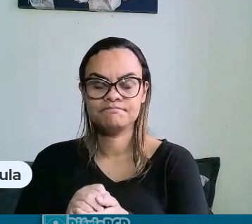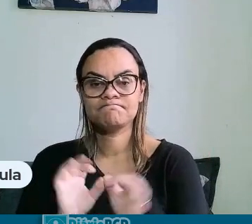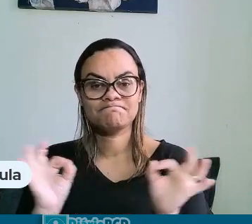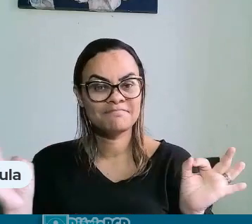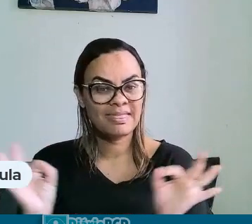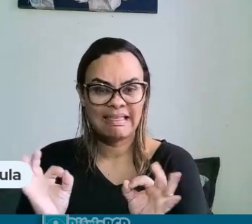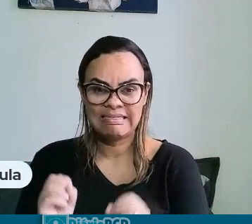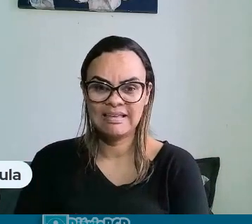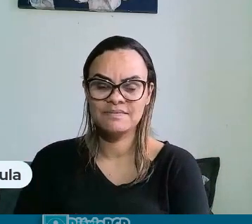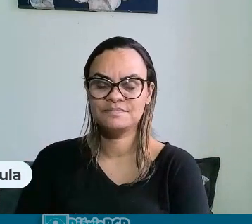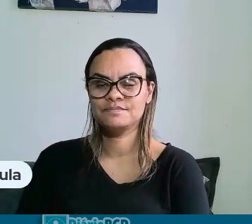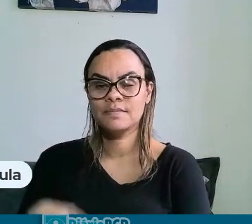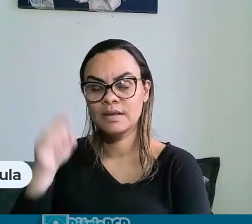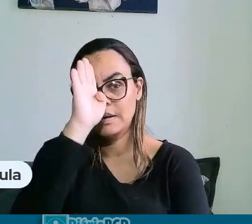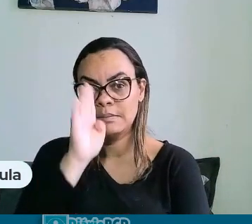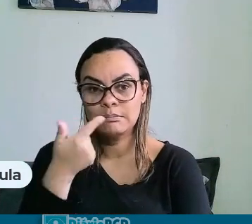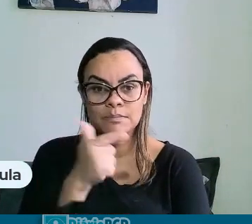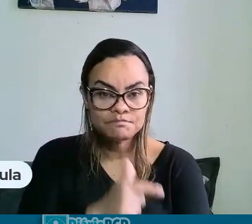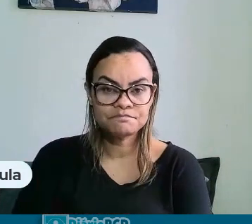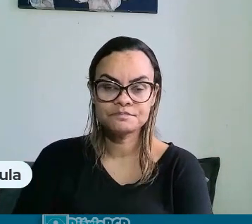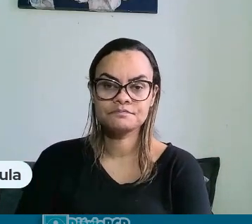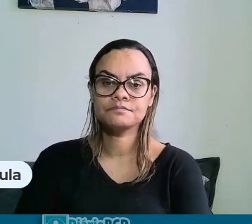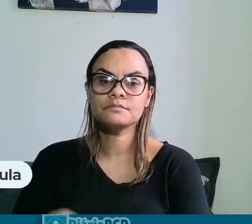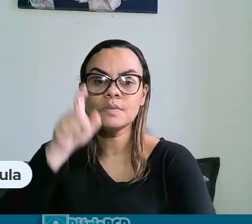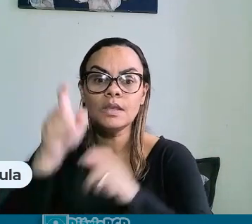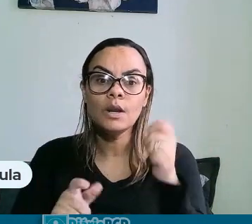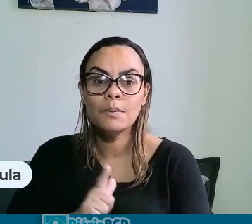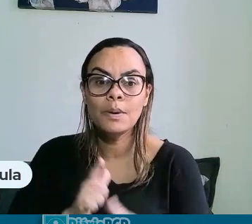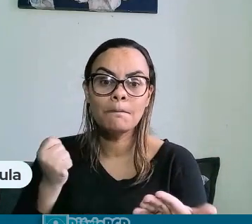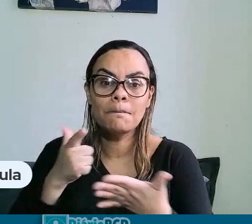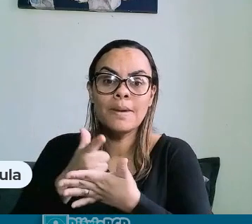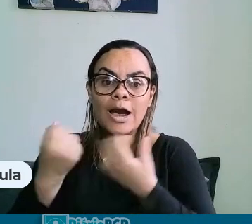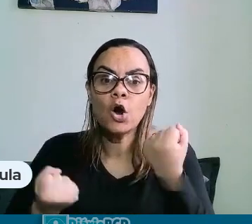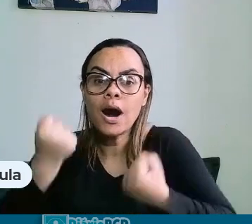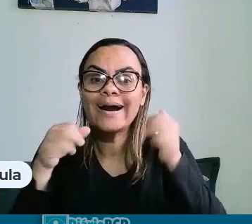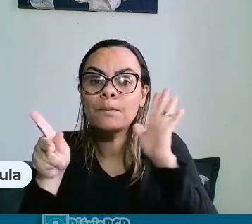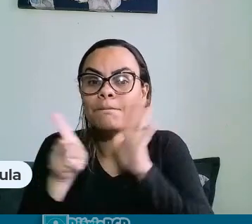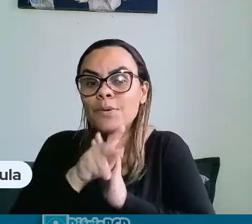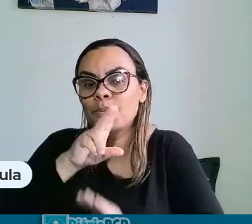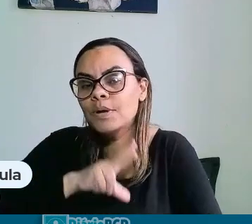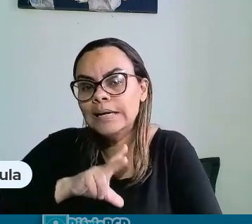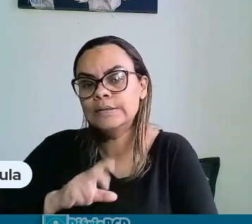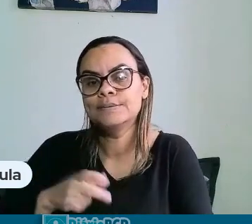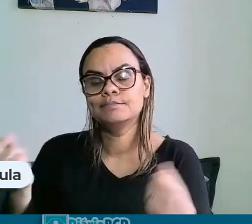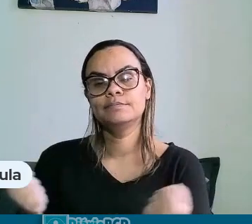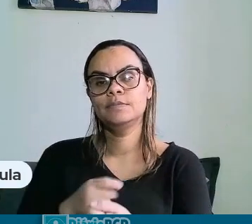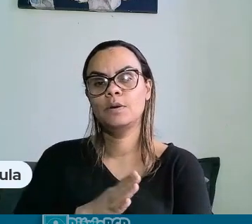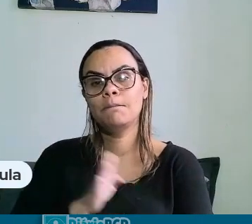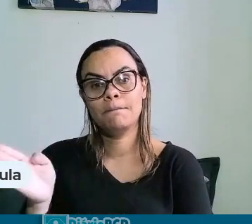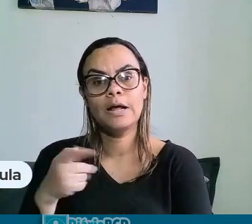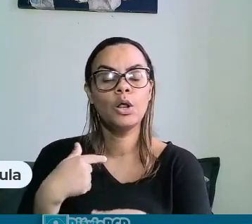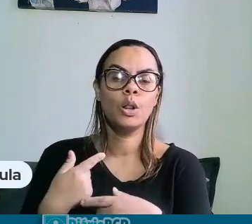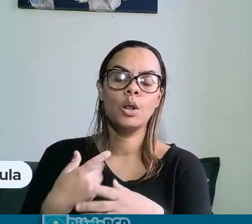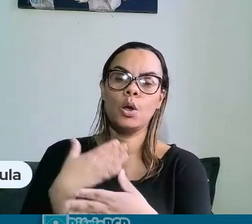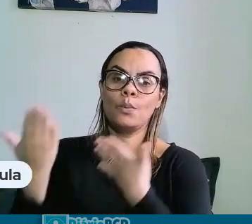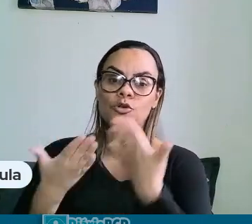todo o Brasil não há acessibilidade. E as pessoas precisam comprar o seu próprio carro, muitas vezes para ir em busca de